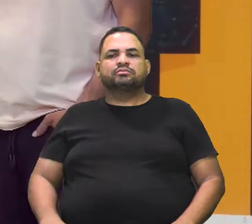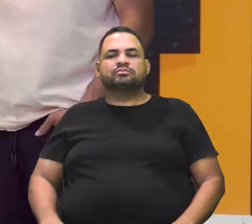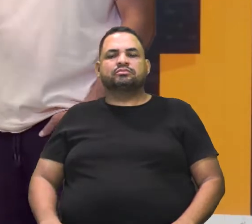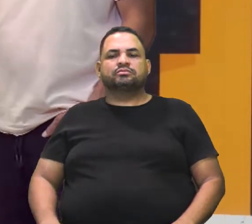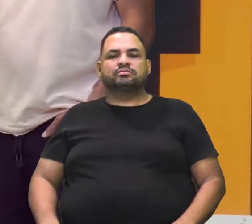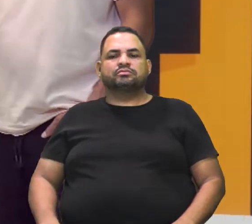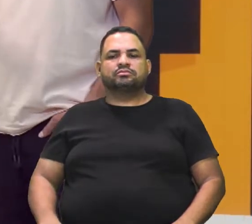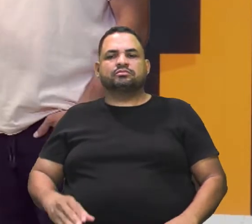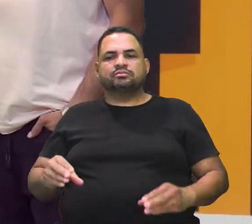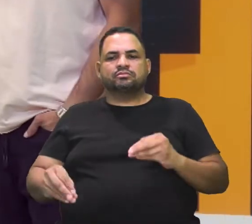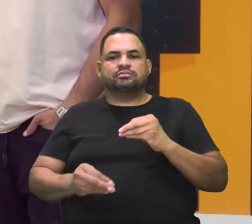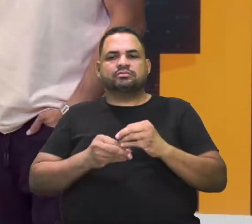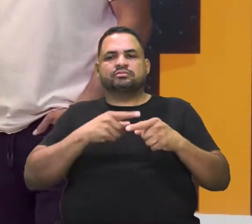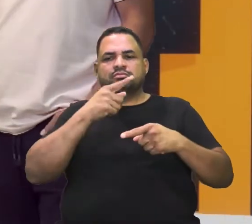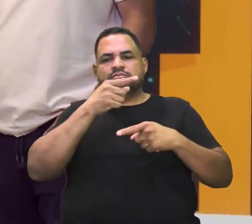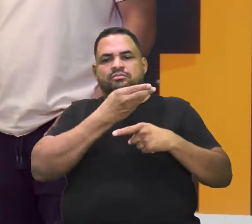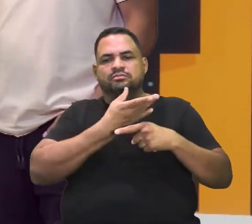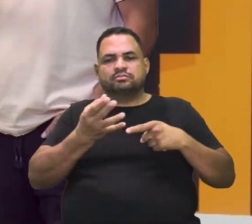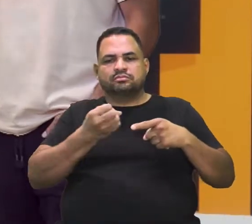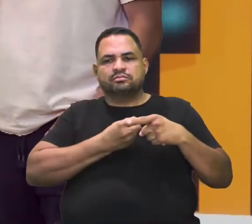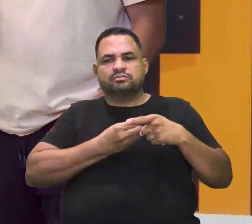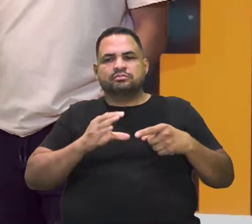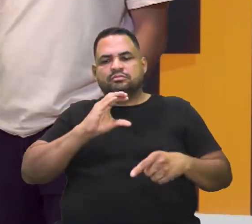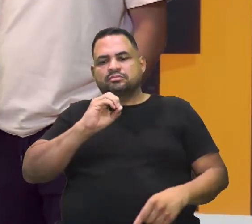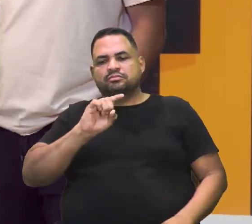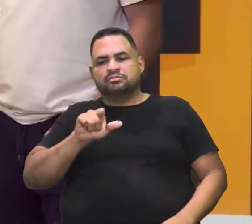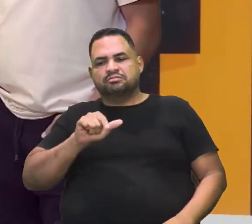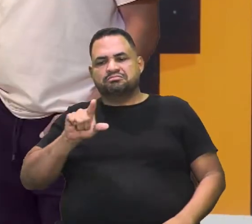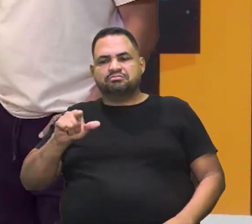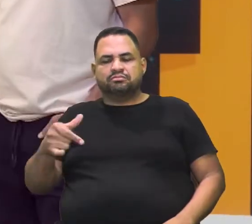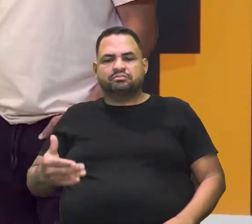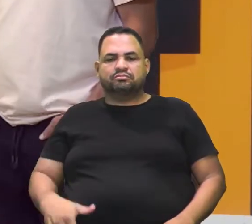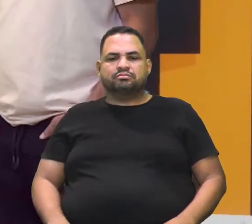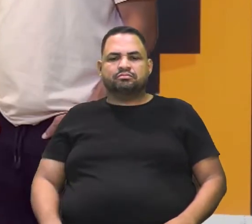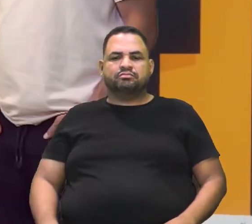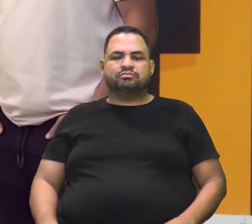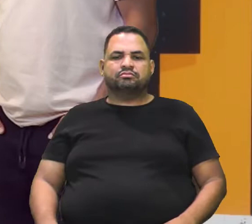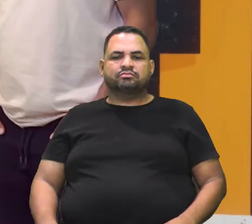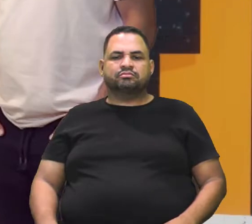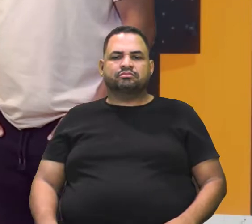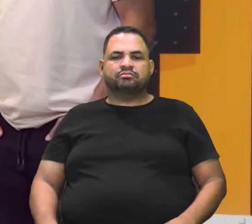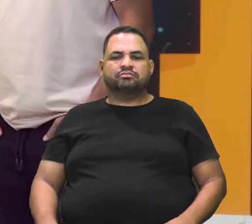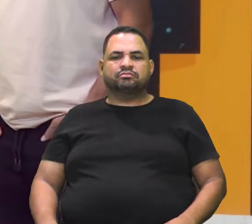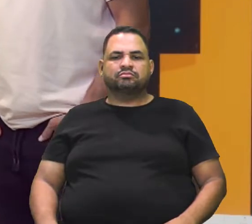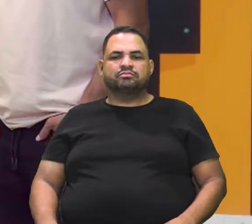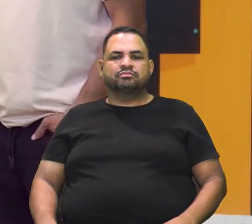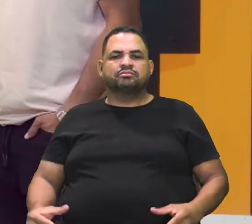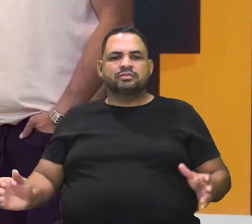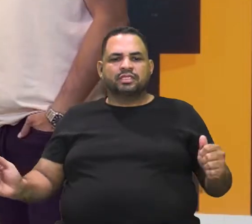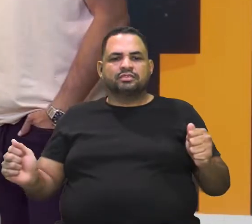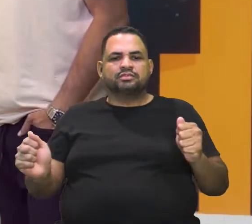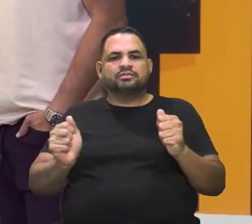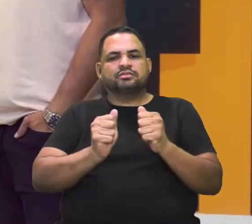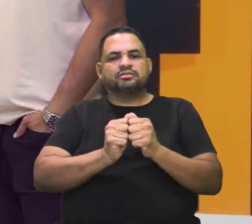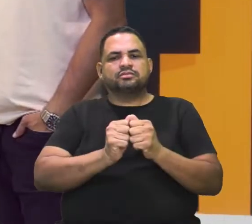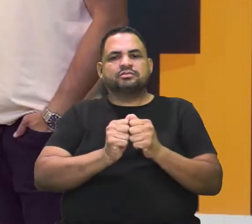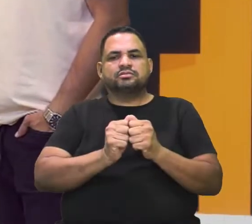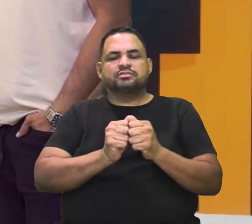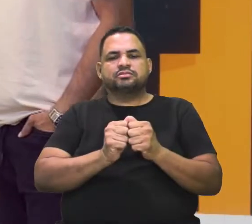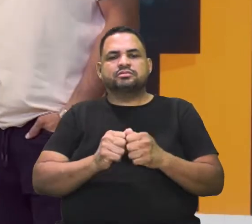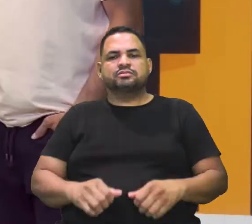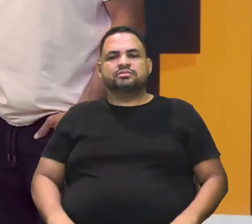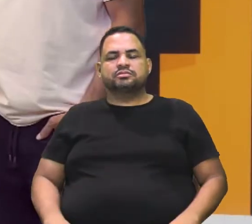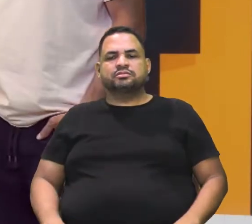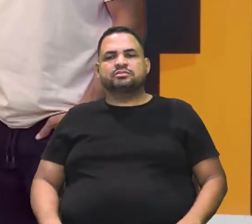inteiros, inclui fração, inclui número decimal, dízimas periódicas. Isso. E aí esse que é grudadinho aqui, vive isolamento social,